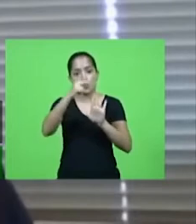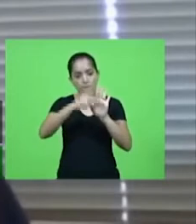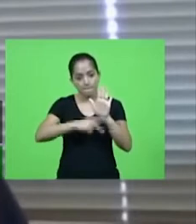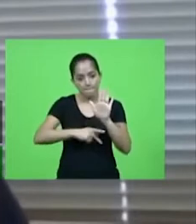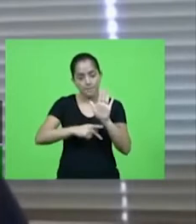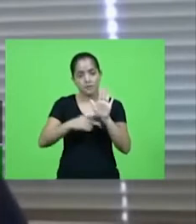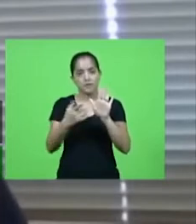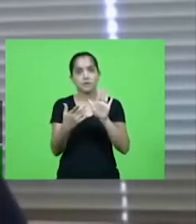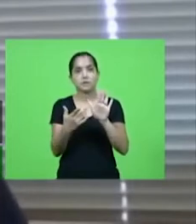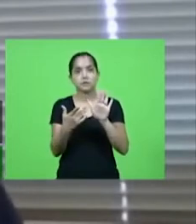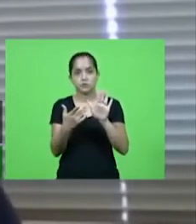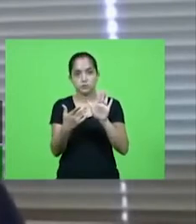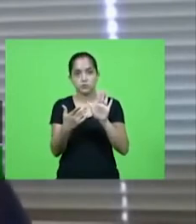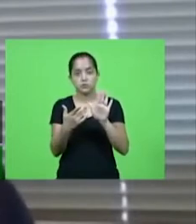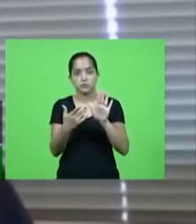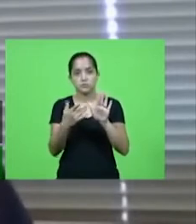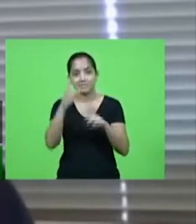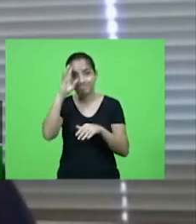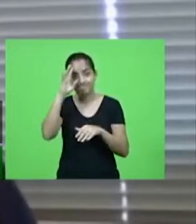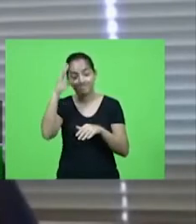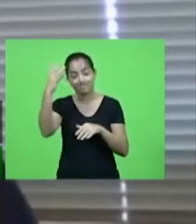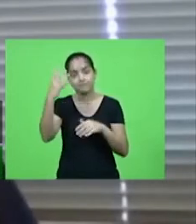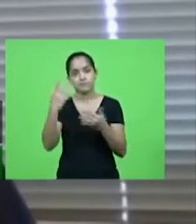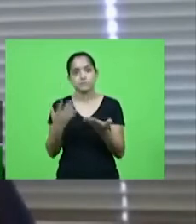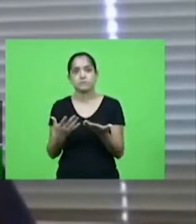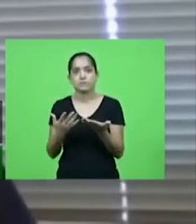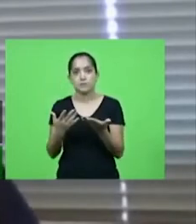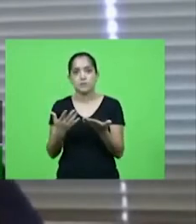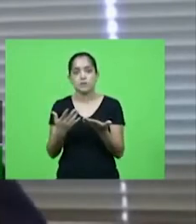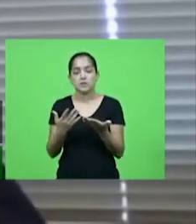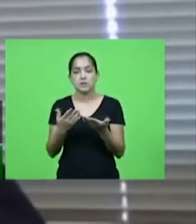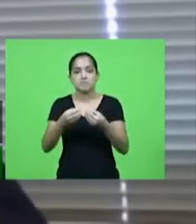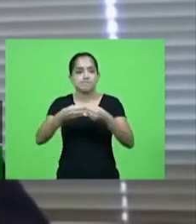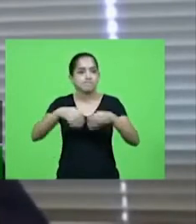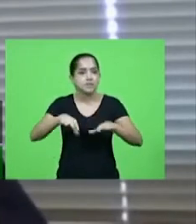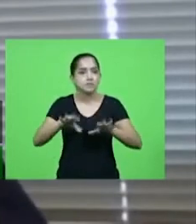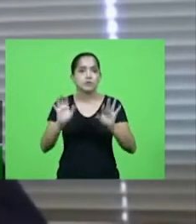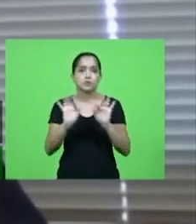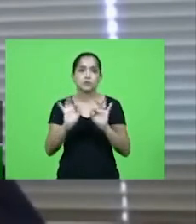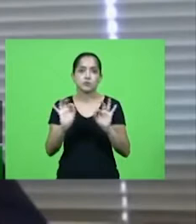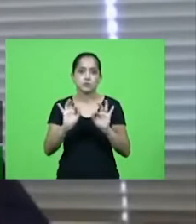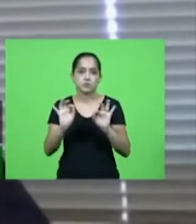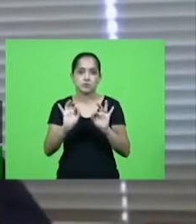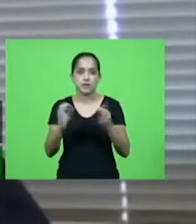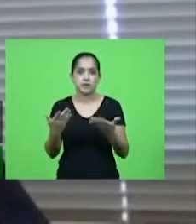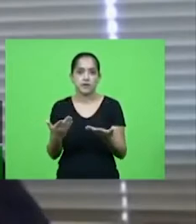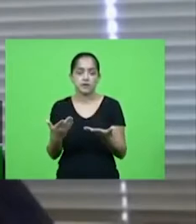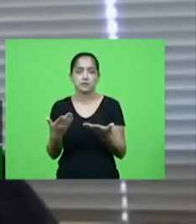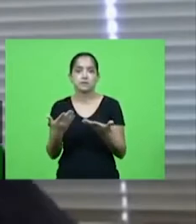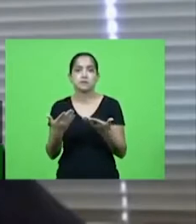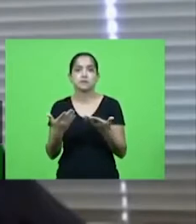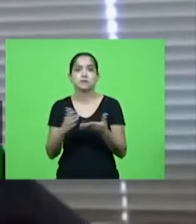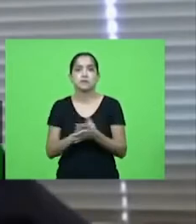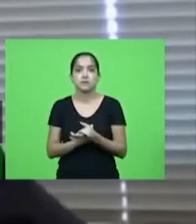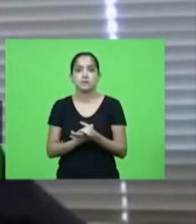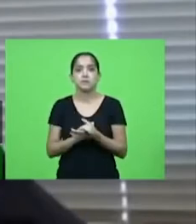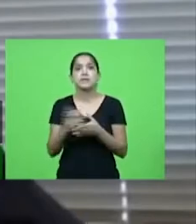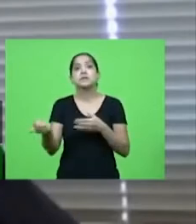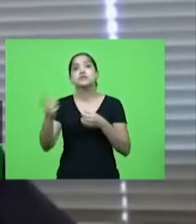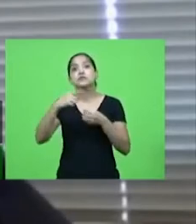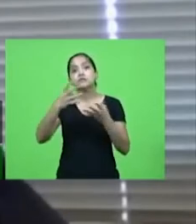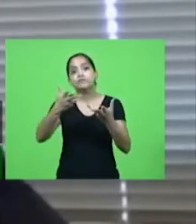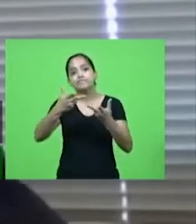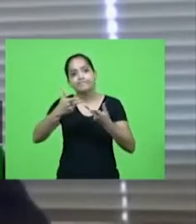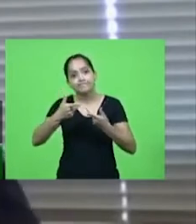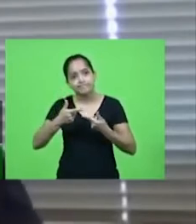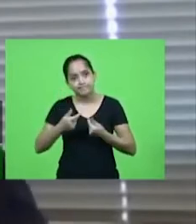inconsistências elas sejam resolvidas é sempre juízos maiores ao serviço é e trazendo de volta a